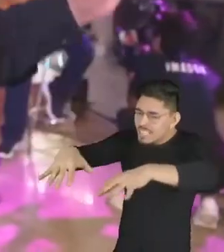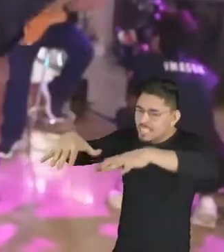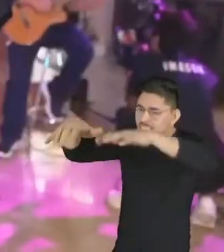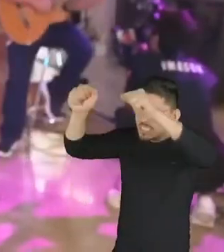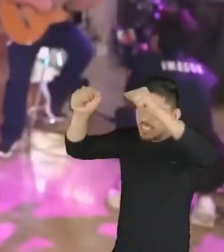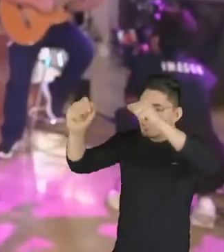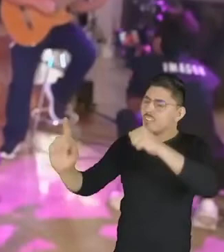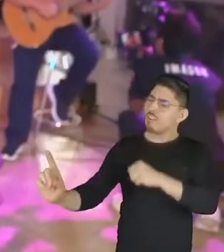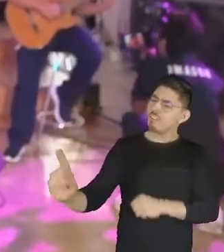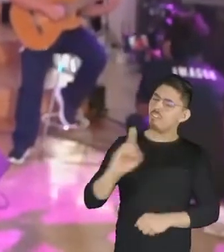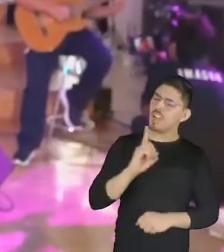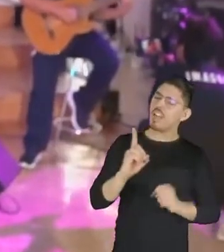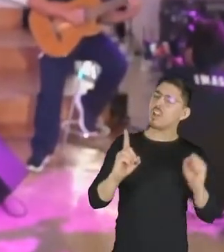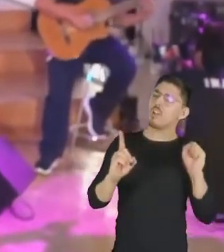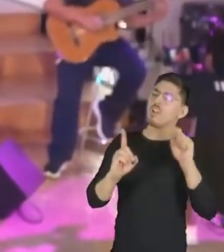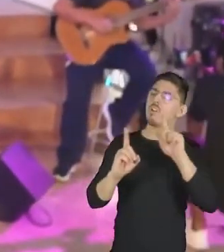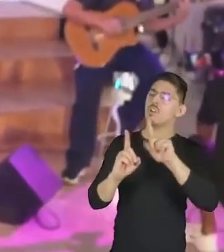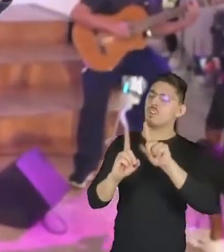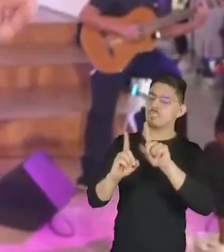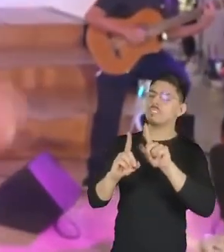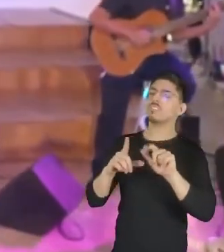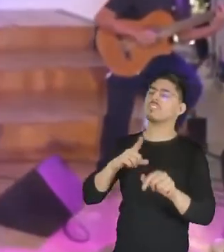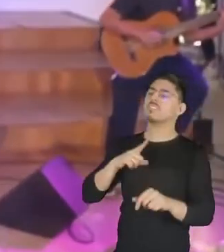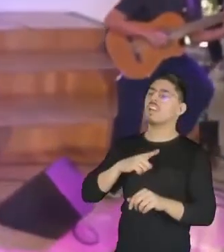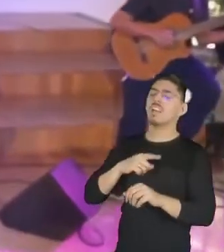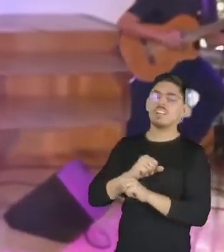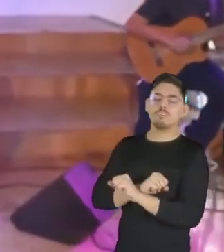escuridão, há um novo dia,